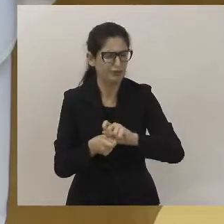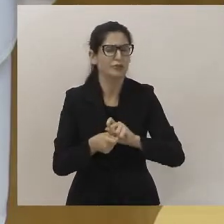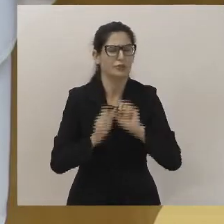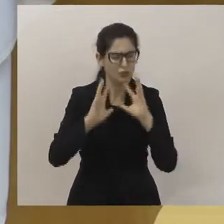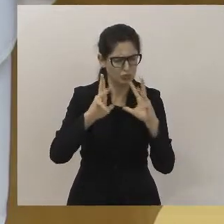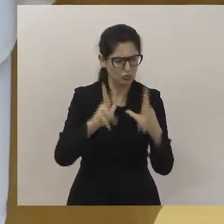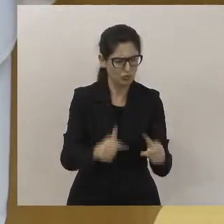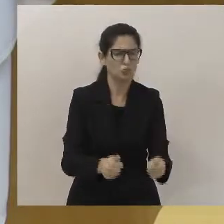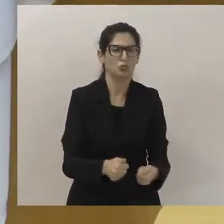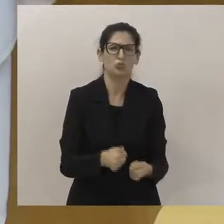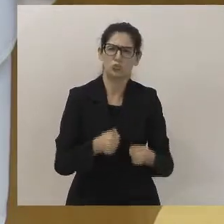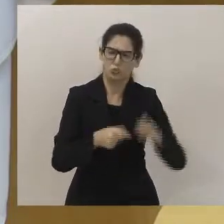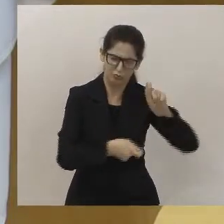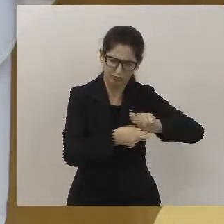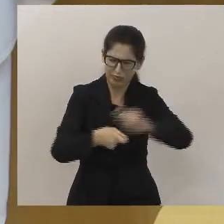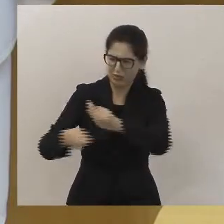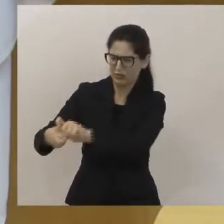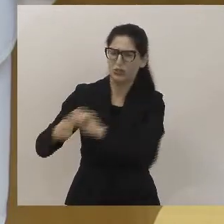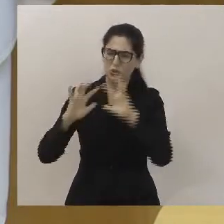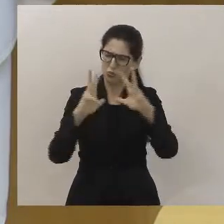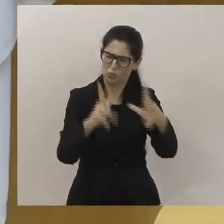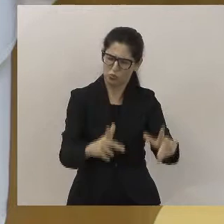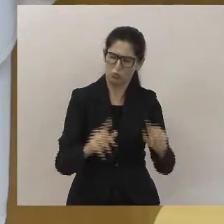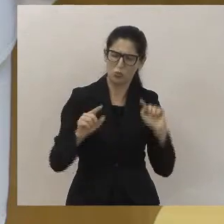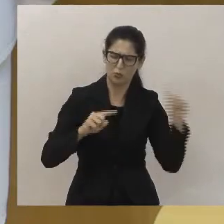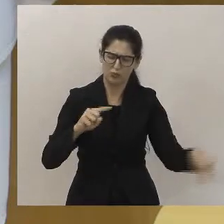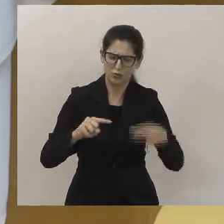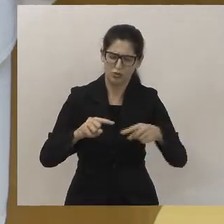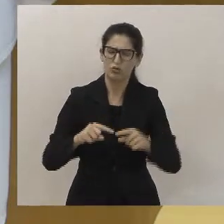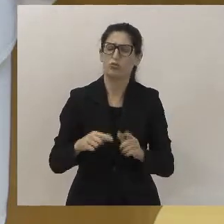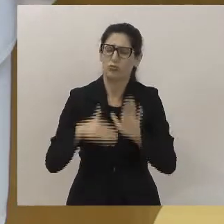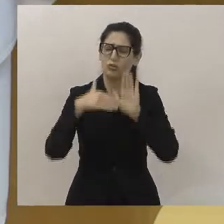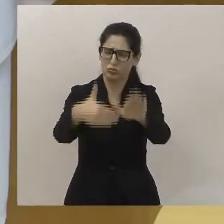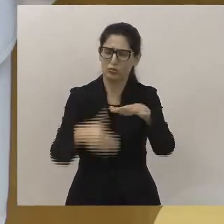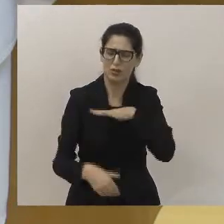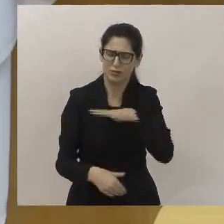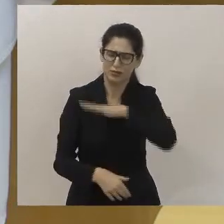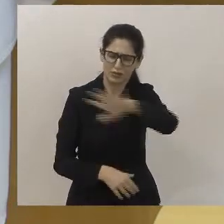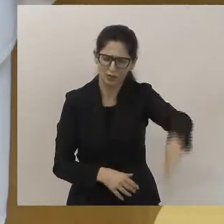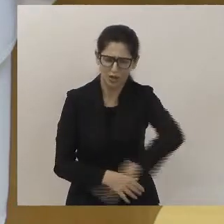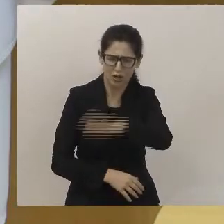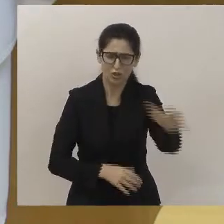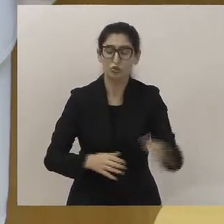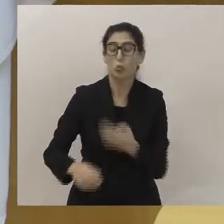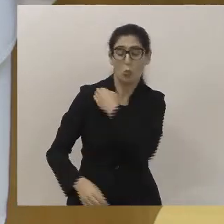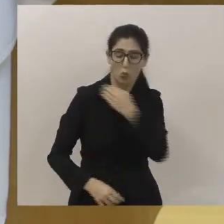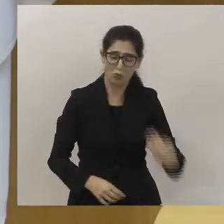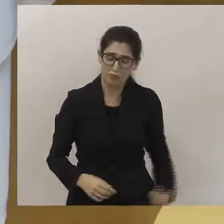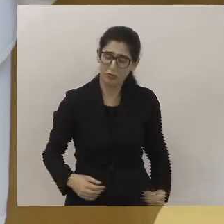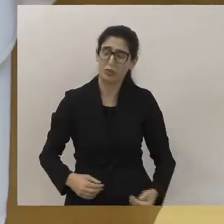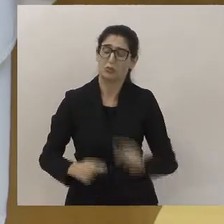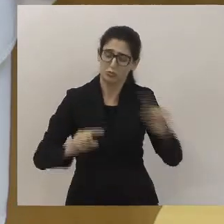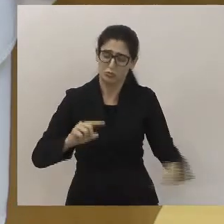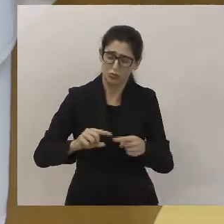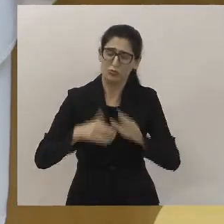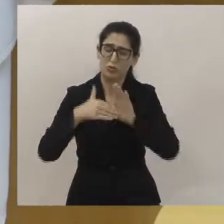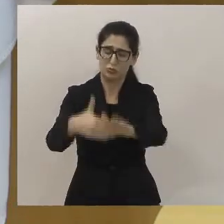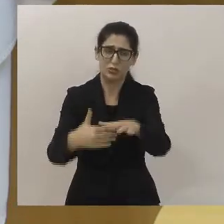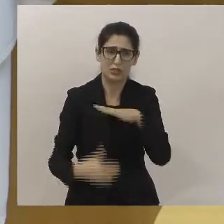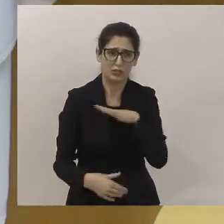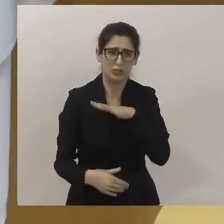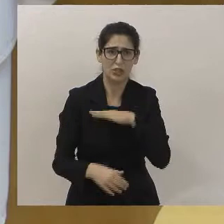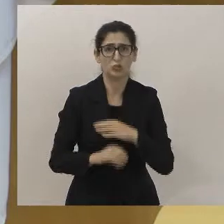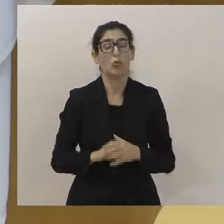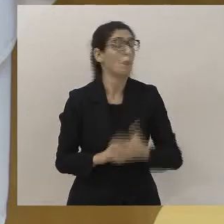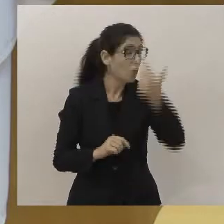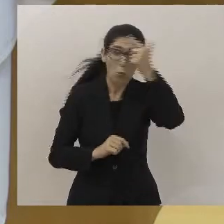fernando não é com a bíblia é pra cidade o governo ele vem para fazer as coisas diz a realizar-se não dá pra fazer tudo o que